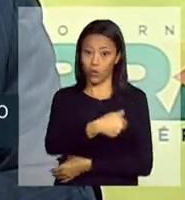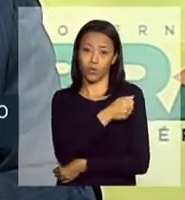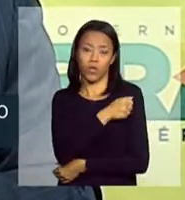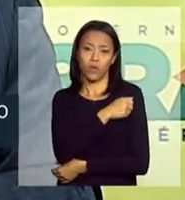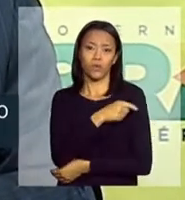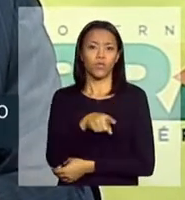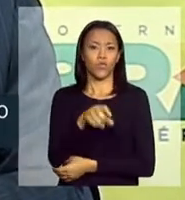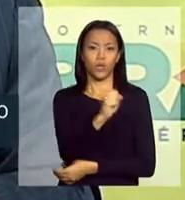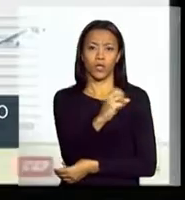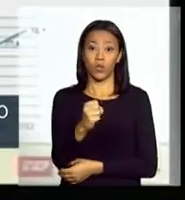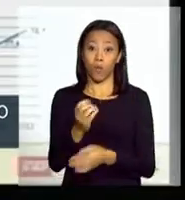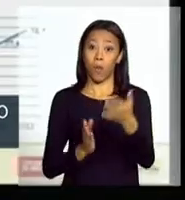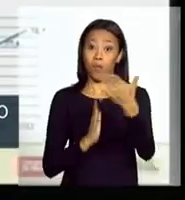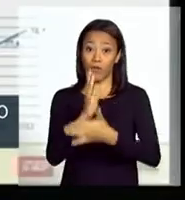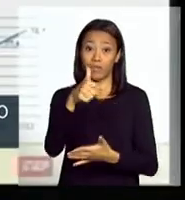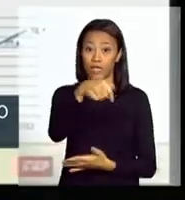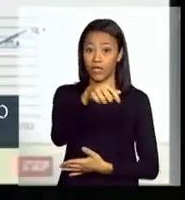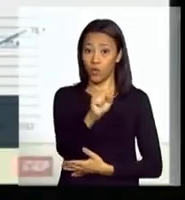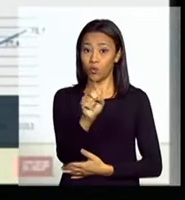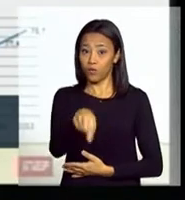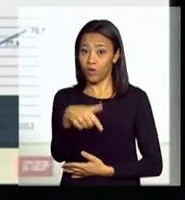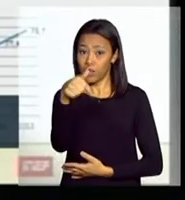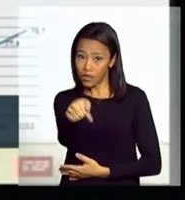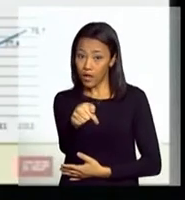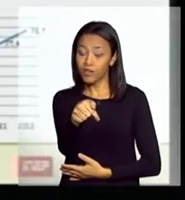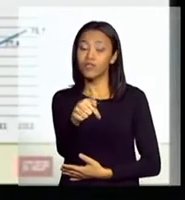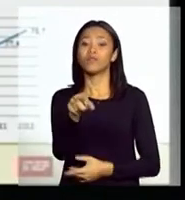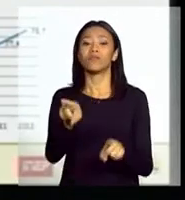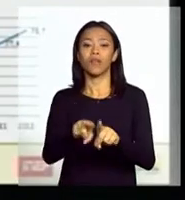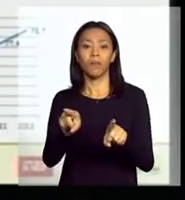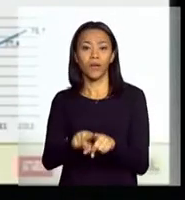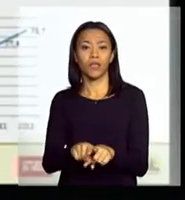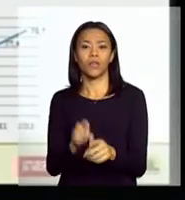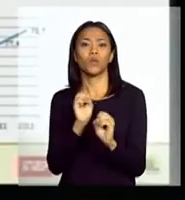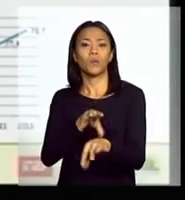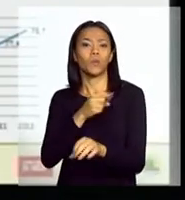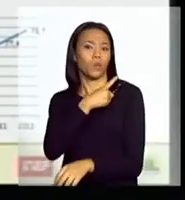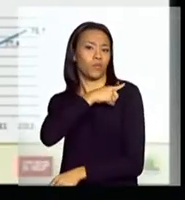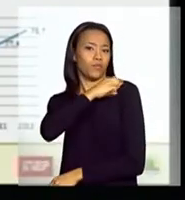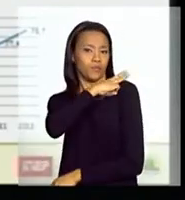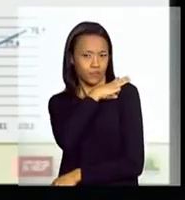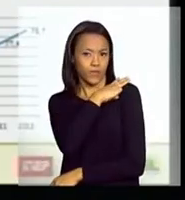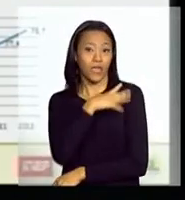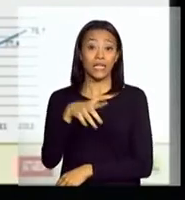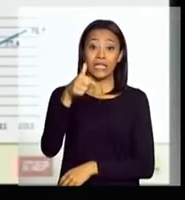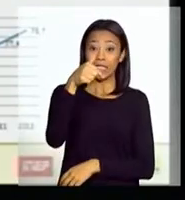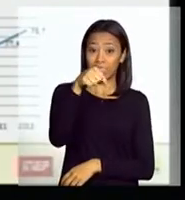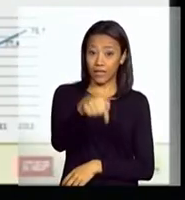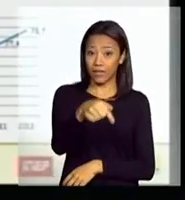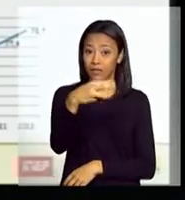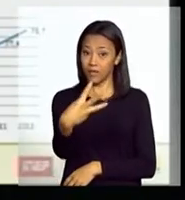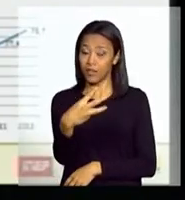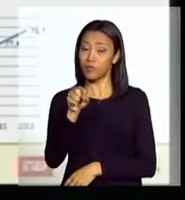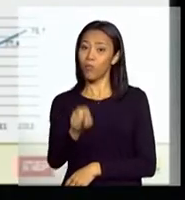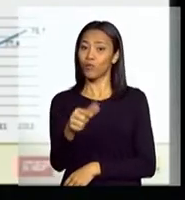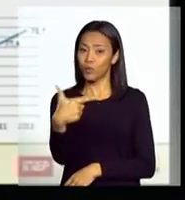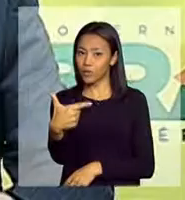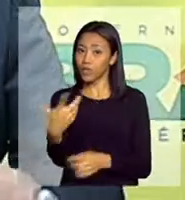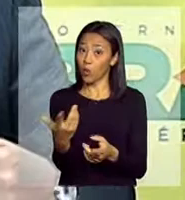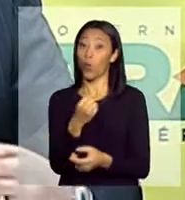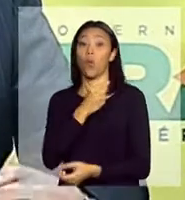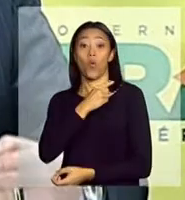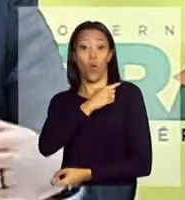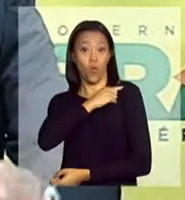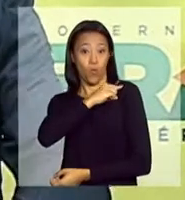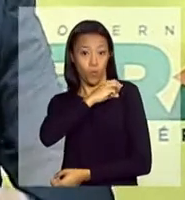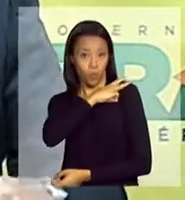sendo aprovada no fundamental 78,7 no ensino médio era 73.25 tá melhorando